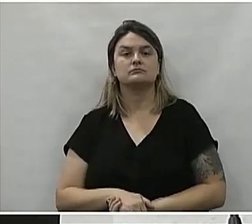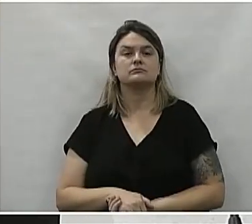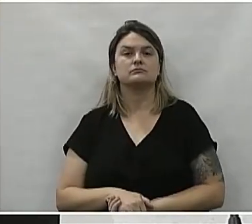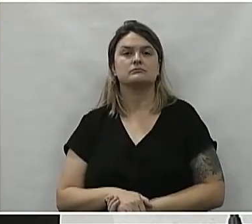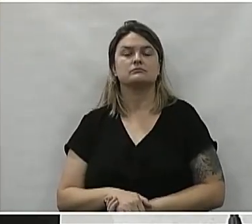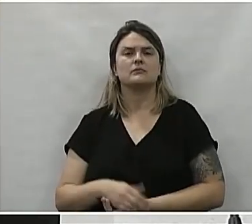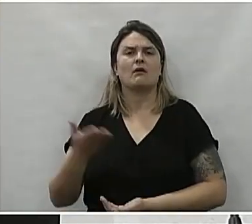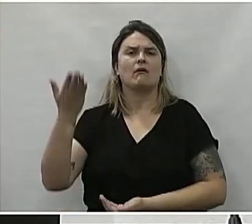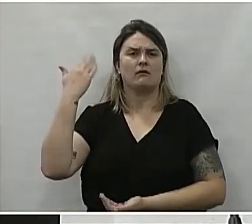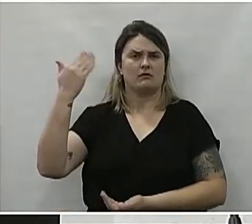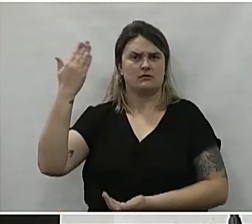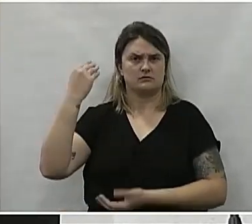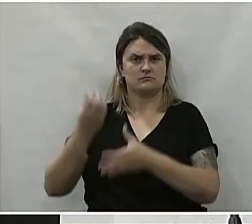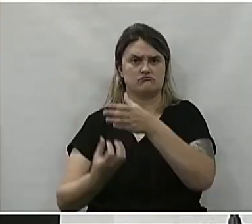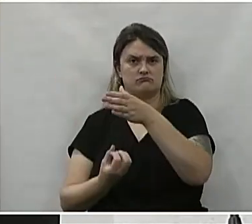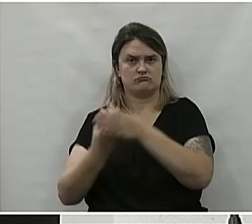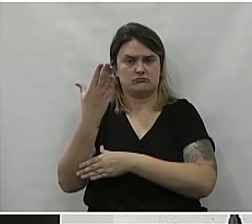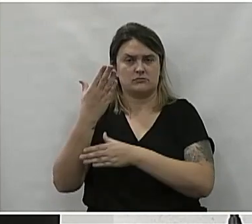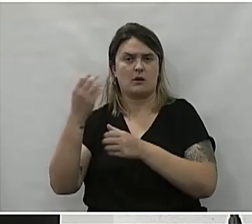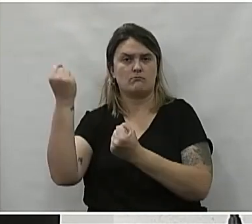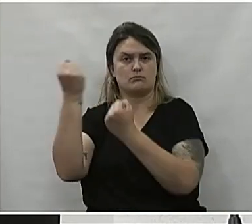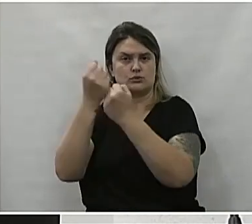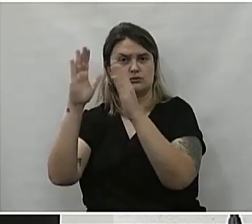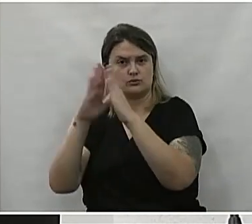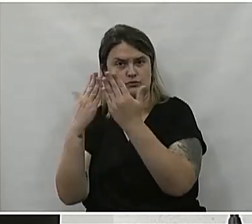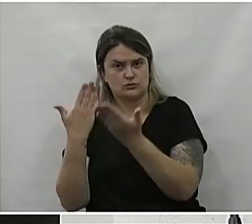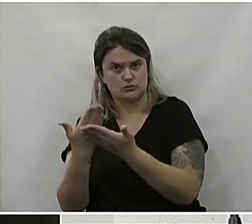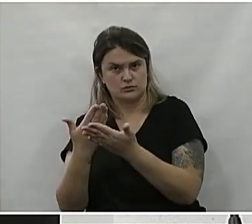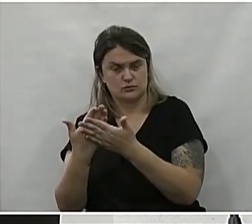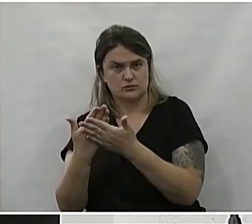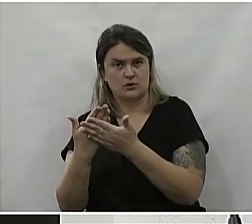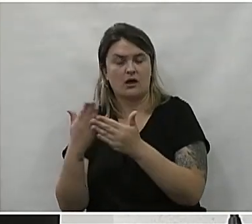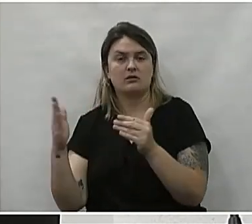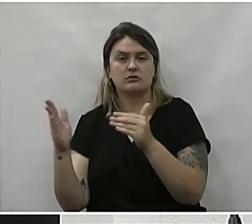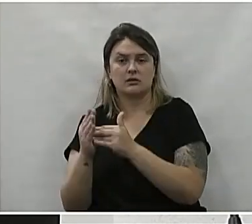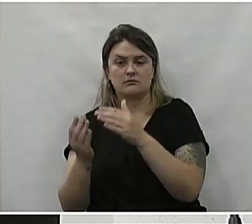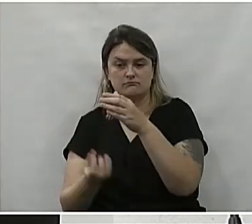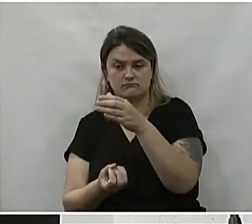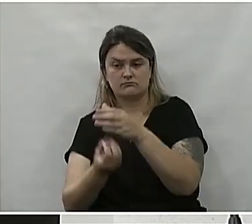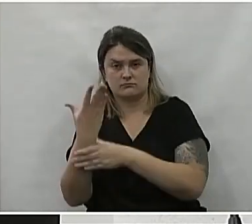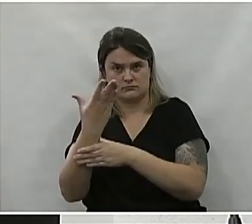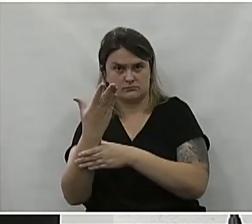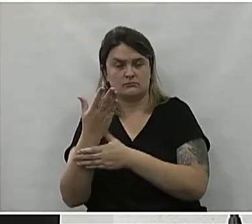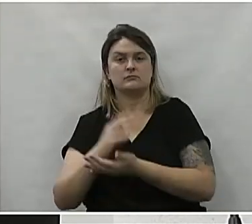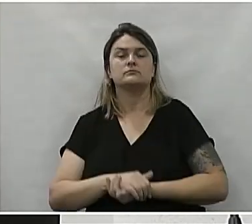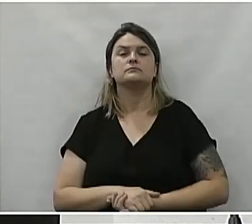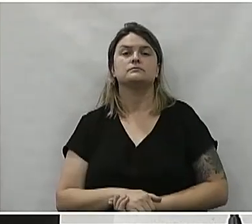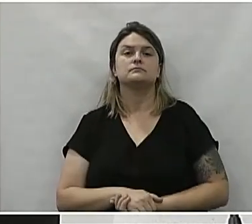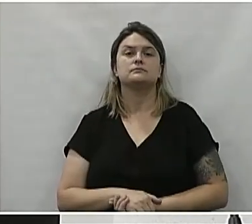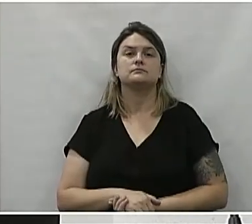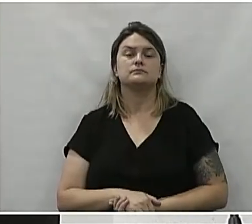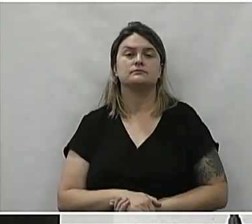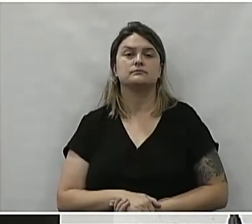Desde antes Da criação Do batalhão De patrulha escolar Até a criação dele Até os dias atuais